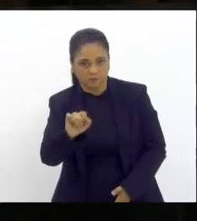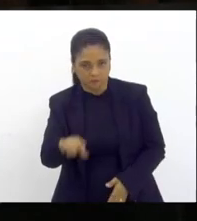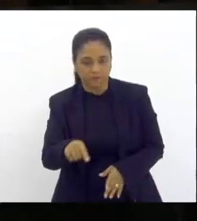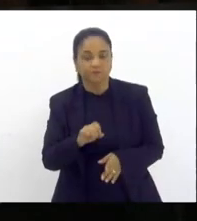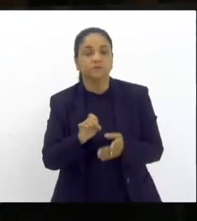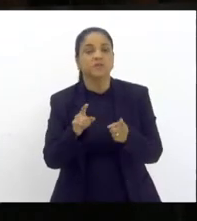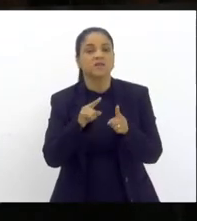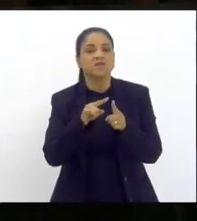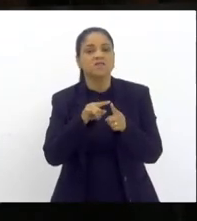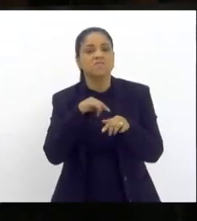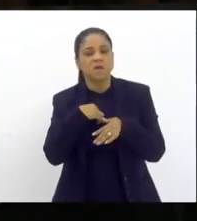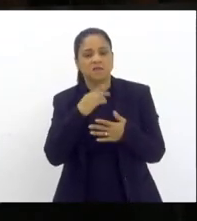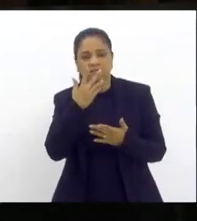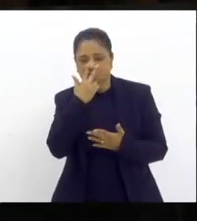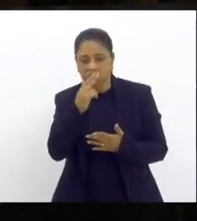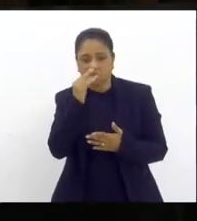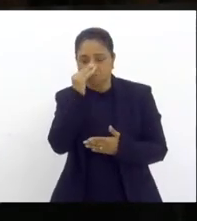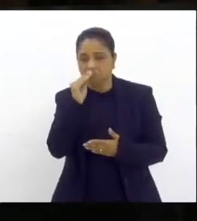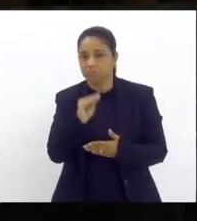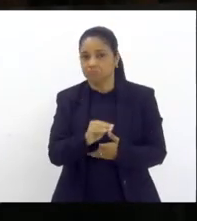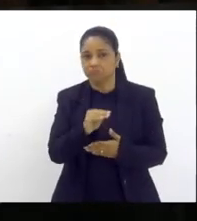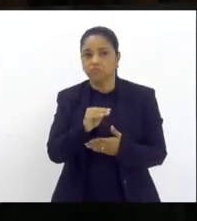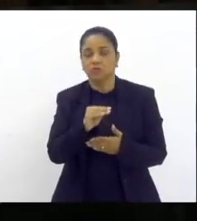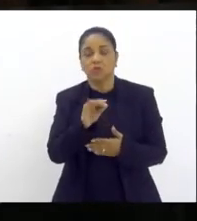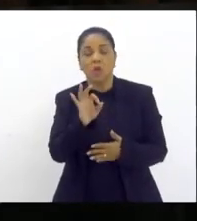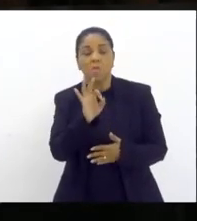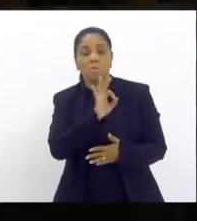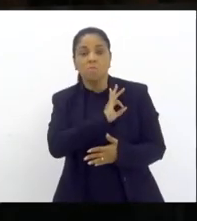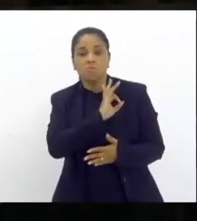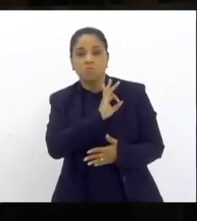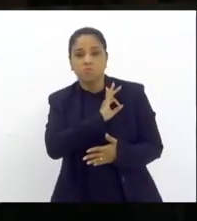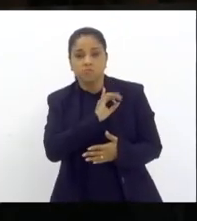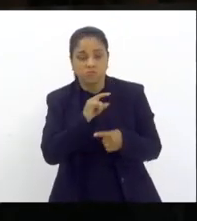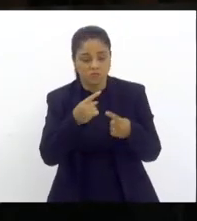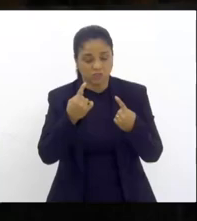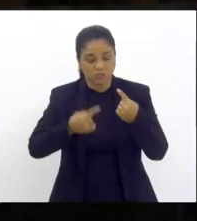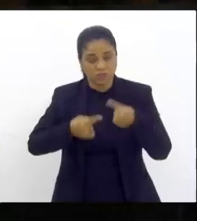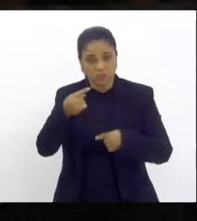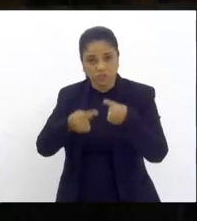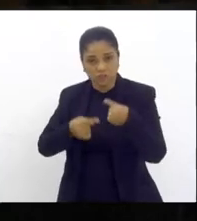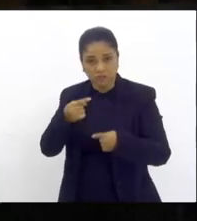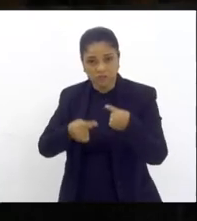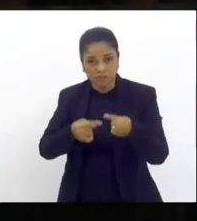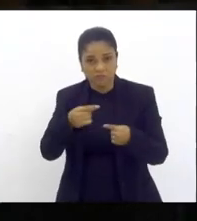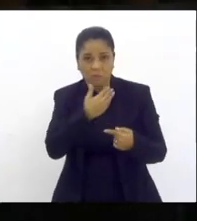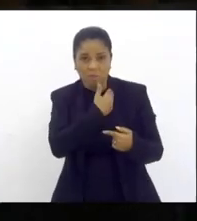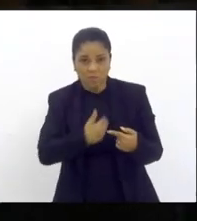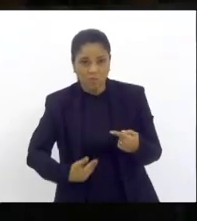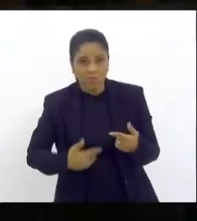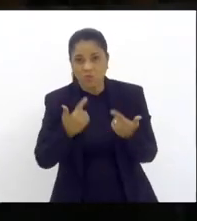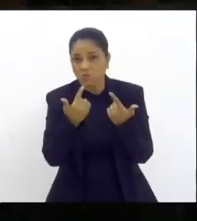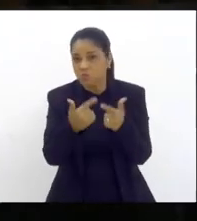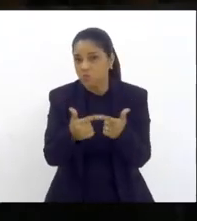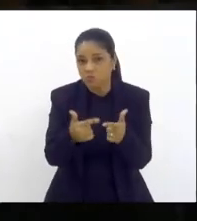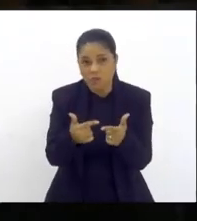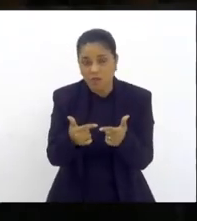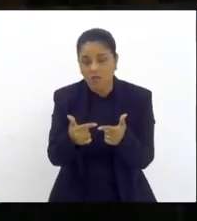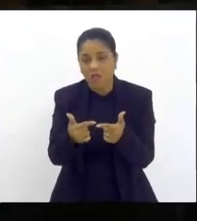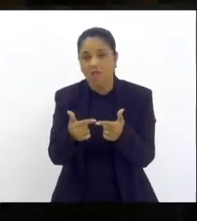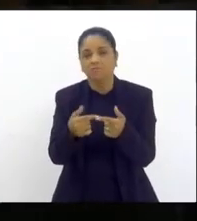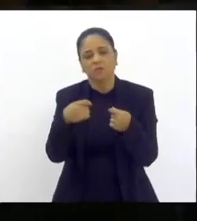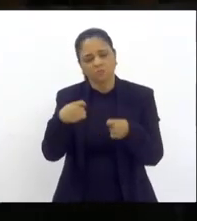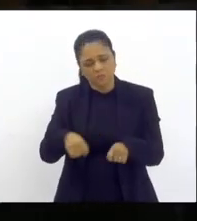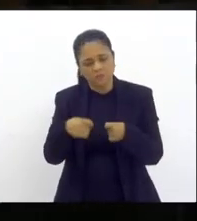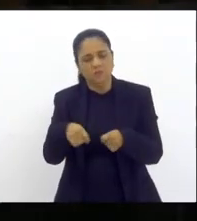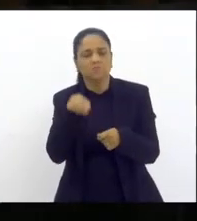a negligência e a omissão de políticas públicas que garantam aí a prevenção e ao cuidado